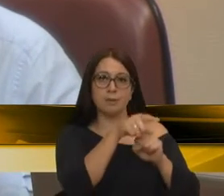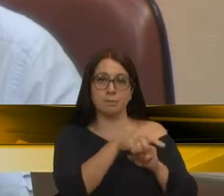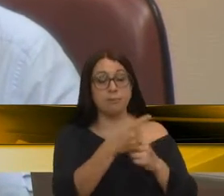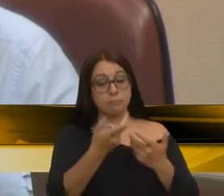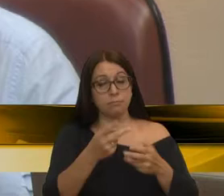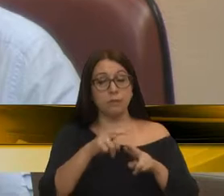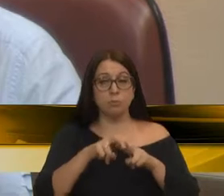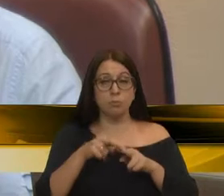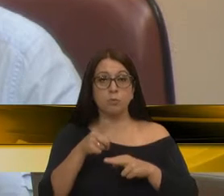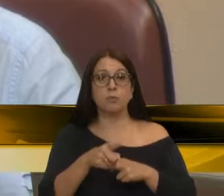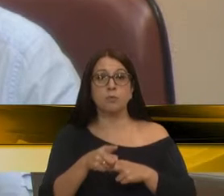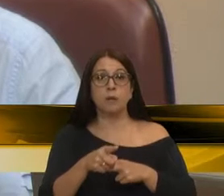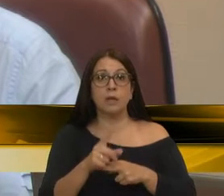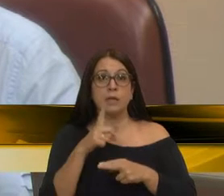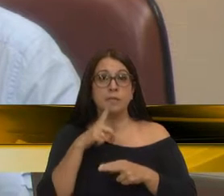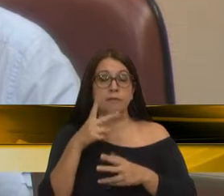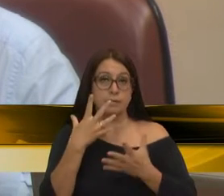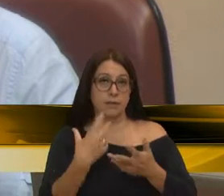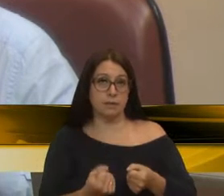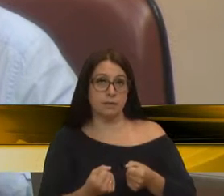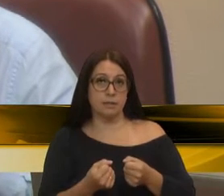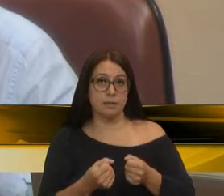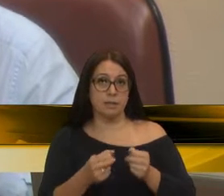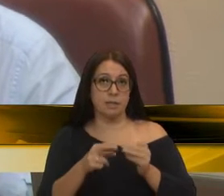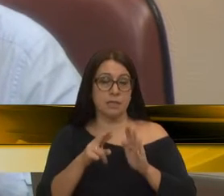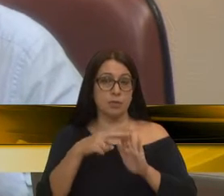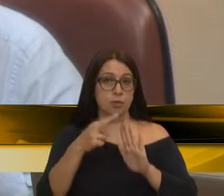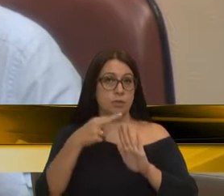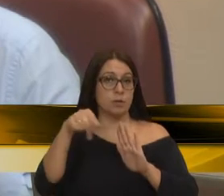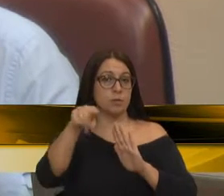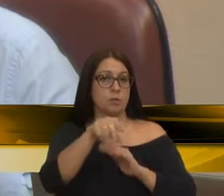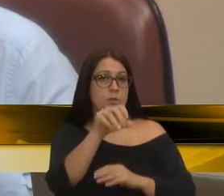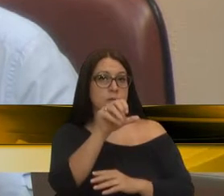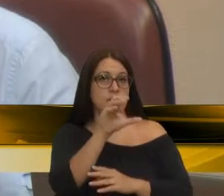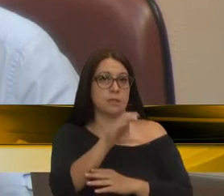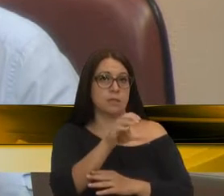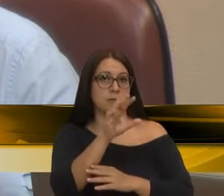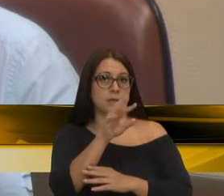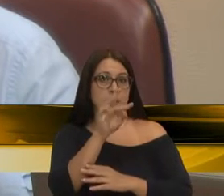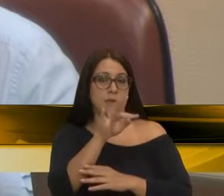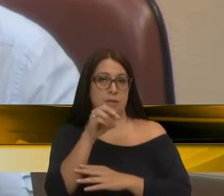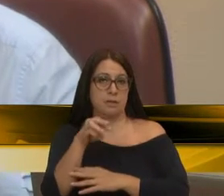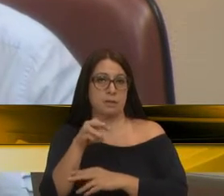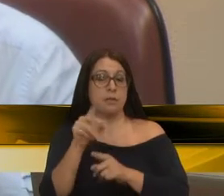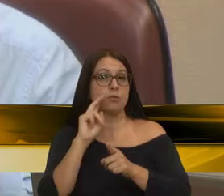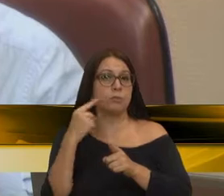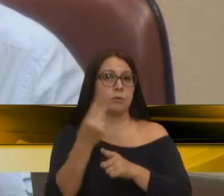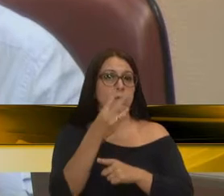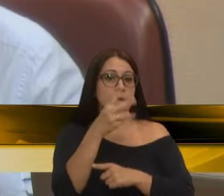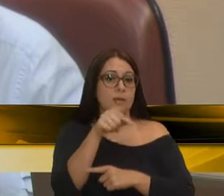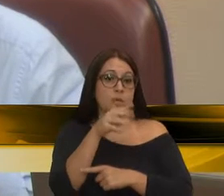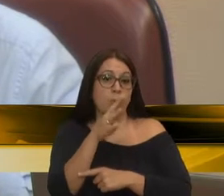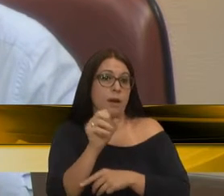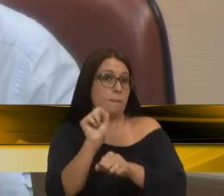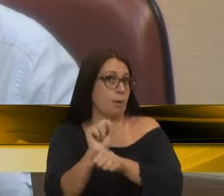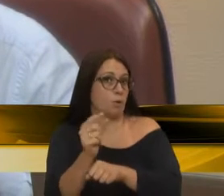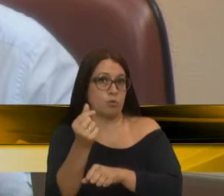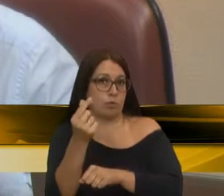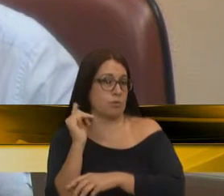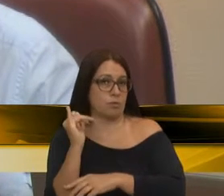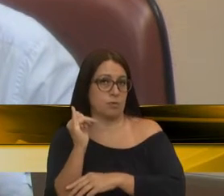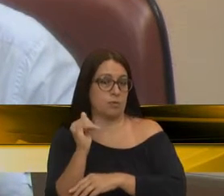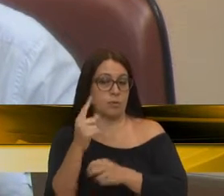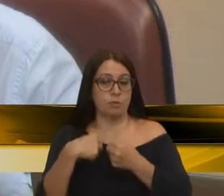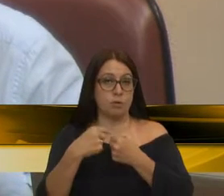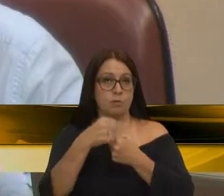caso seja acatada a resolução do cmtt que congelou a tarifa pública em 1340 o município de